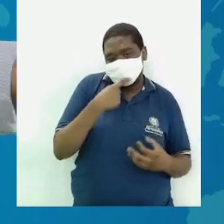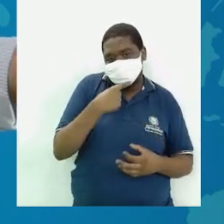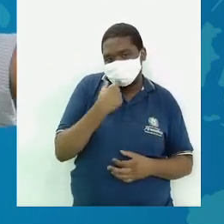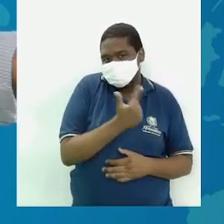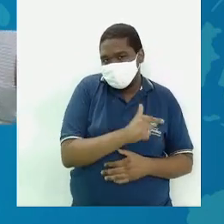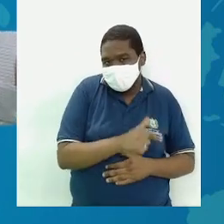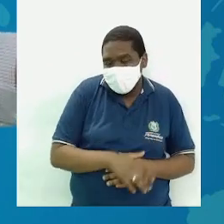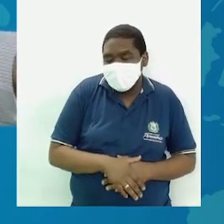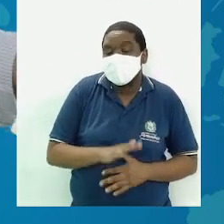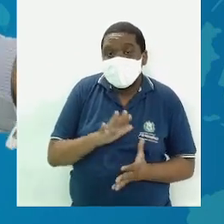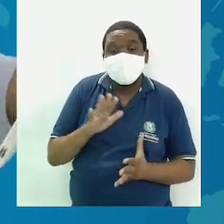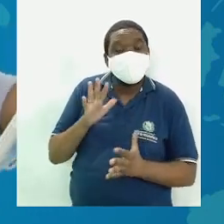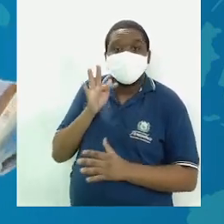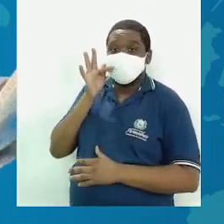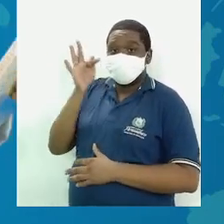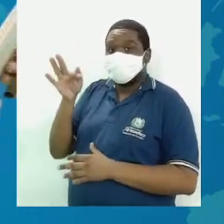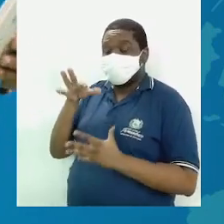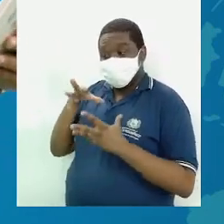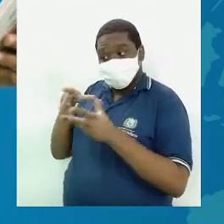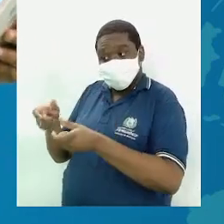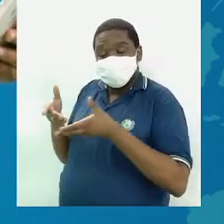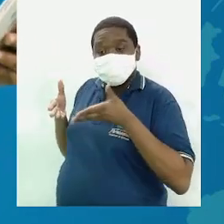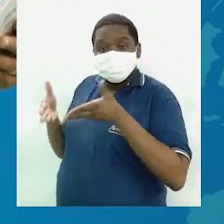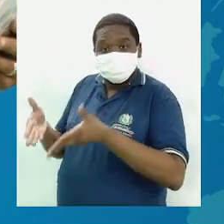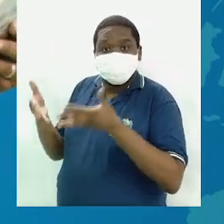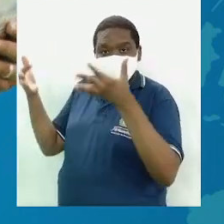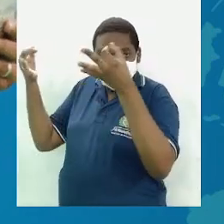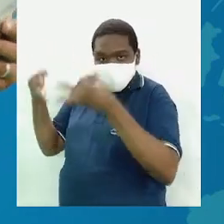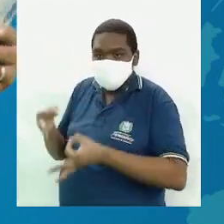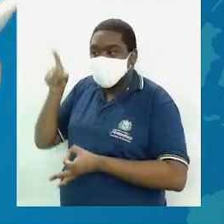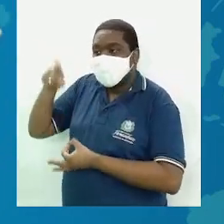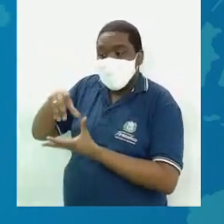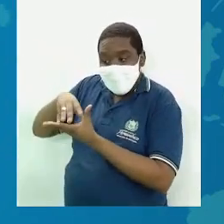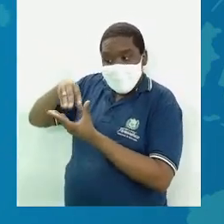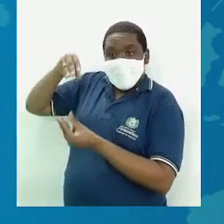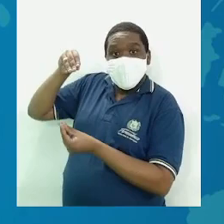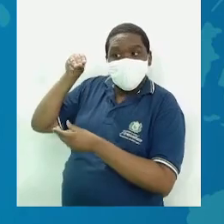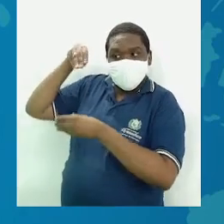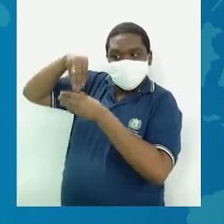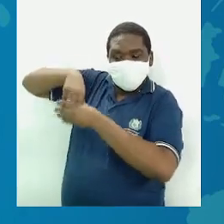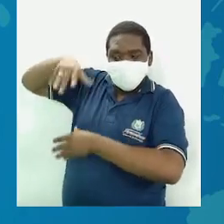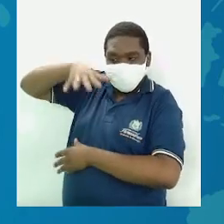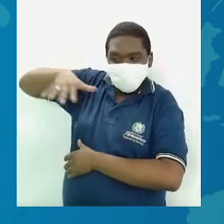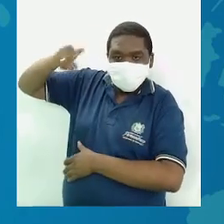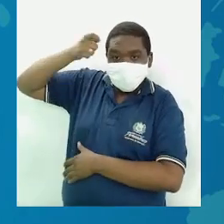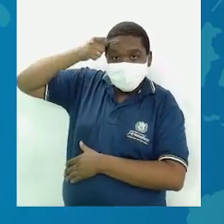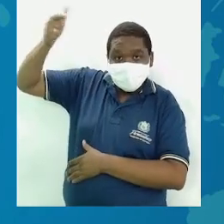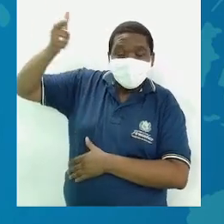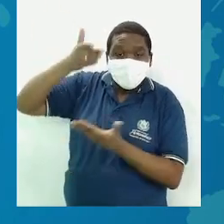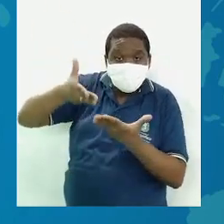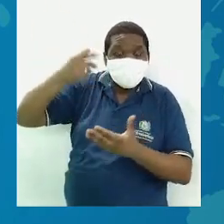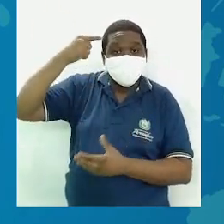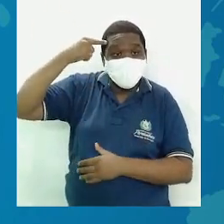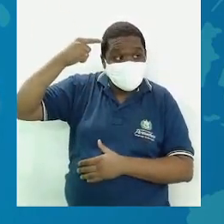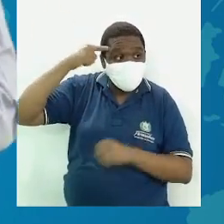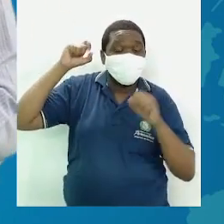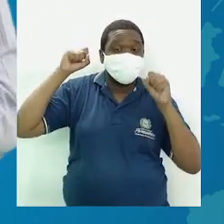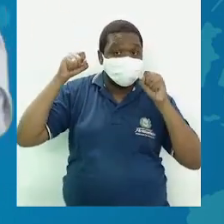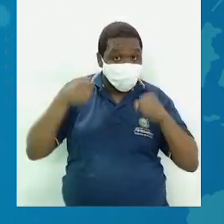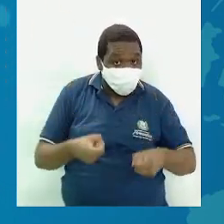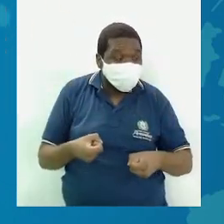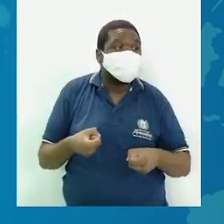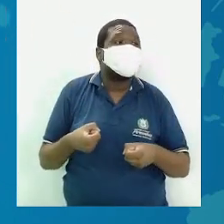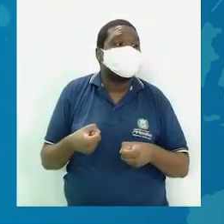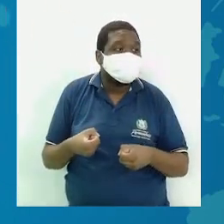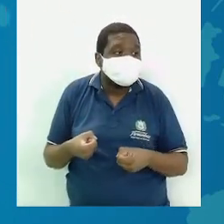nesse mundo da perfeição, a sua alma é que vai ao mundo das ideias. Isso foi um pensamento tão forte, a influência platônica, que